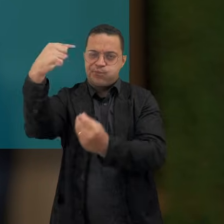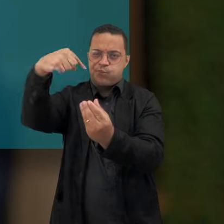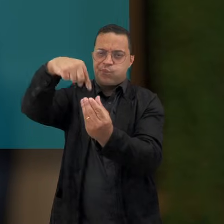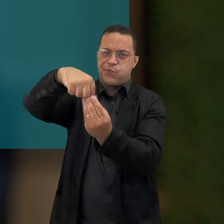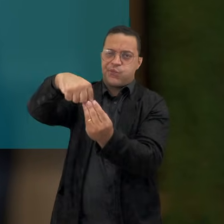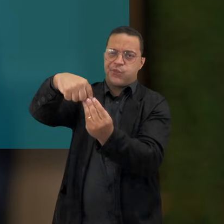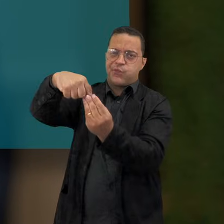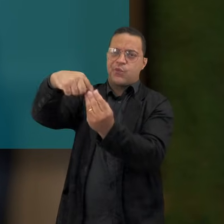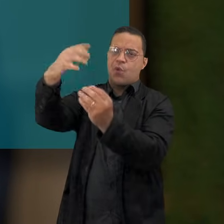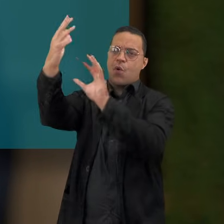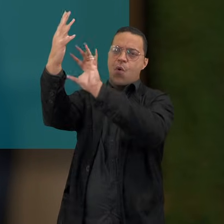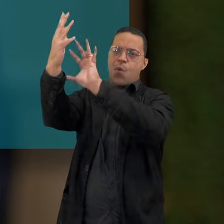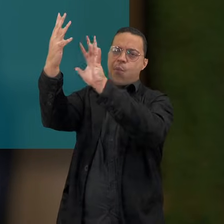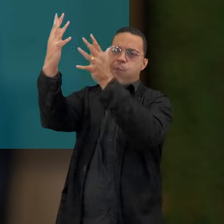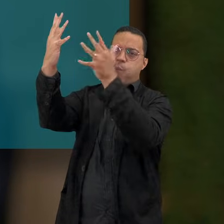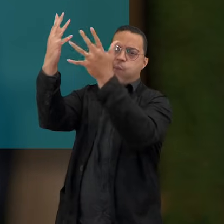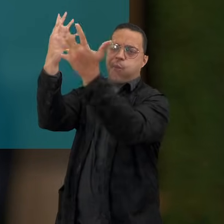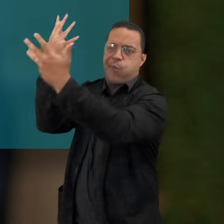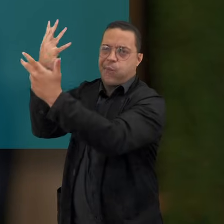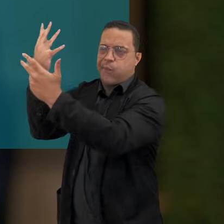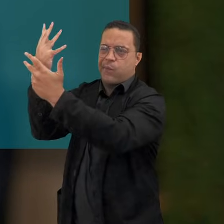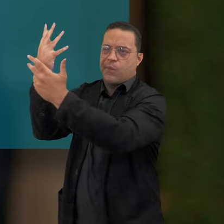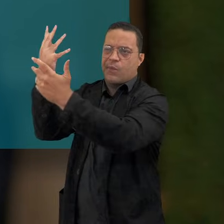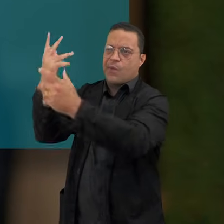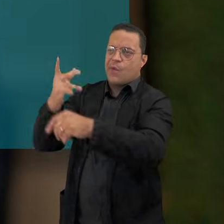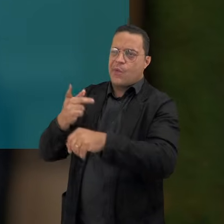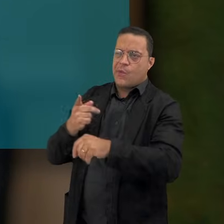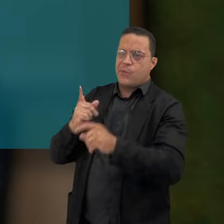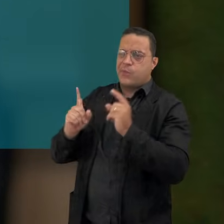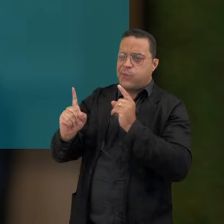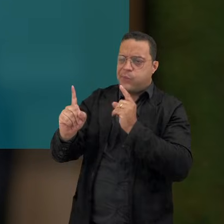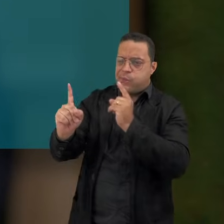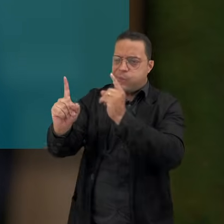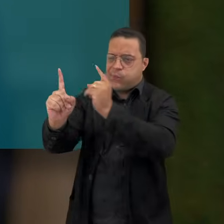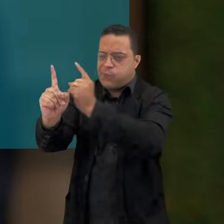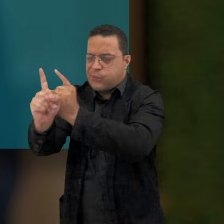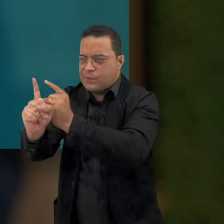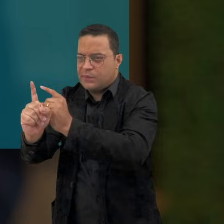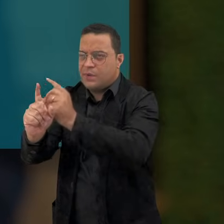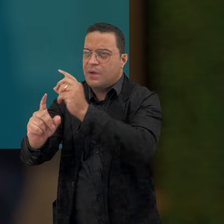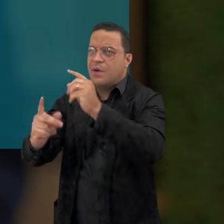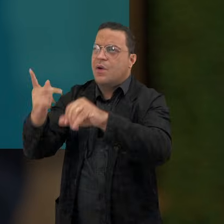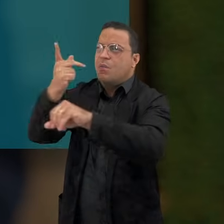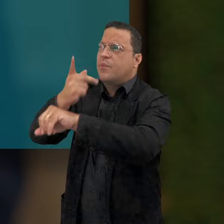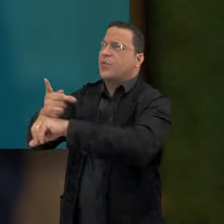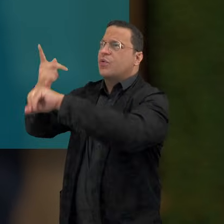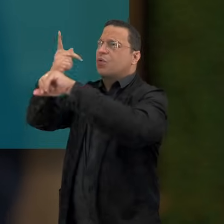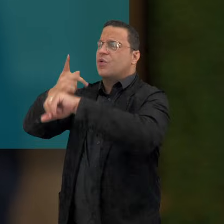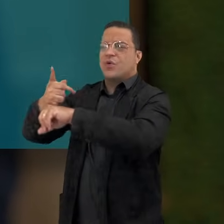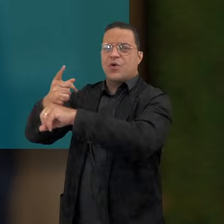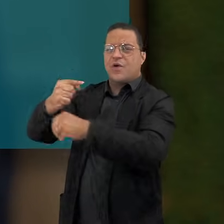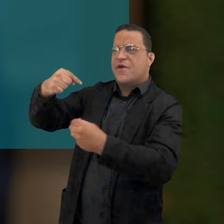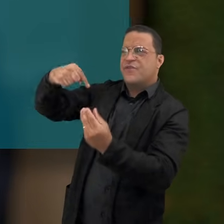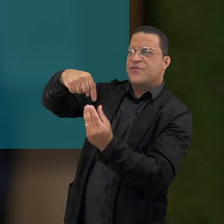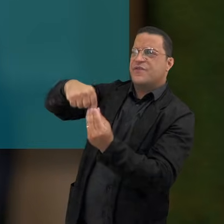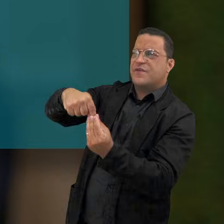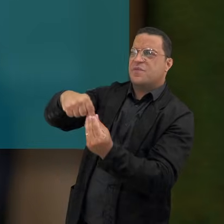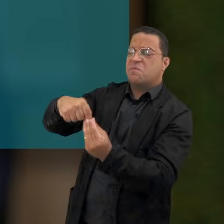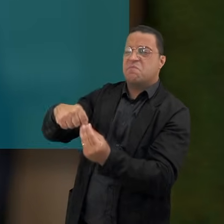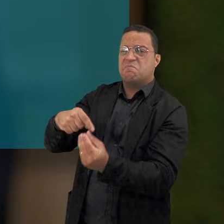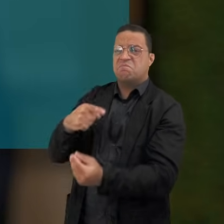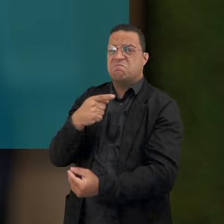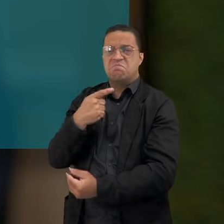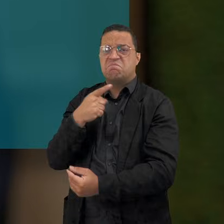foi ver se nela acharia alguma coisa. E chegando a ela, não achou senão folhas, porque não era tempo de